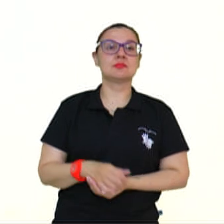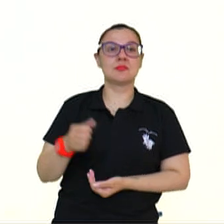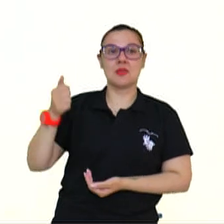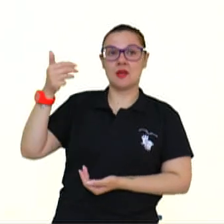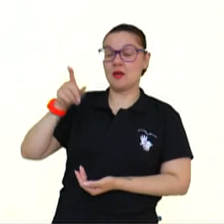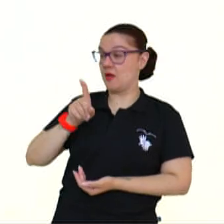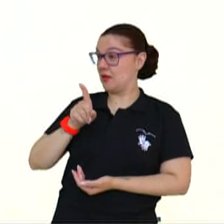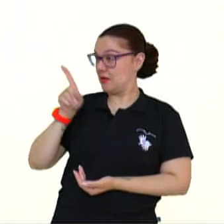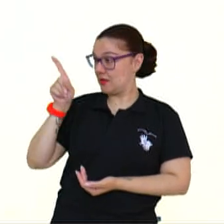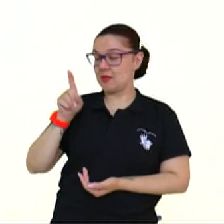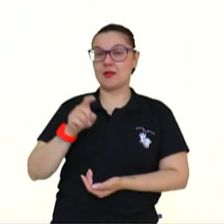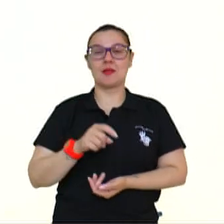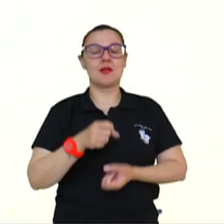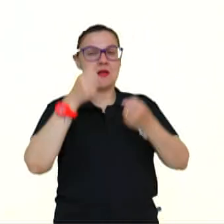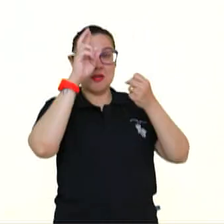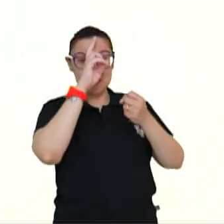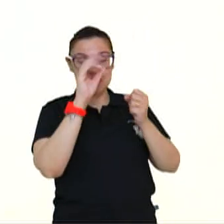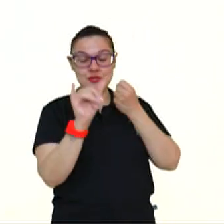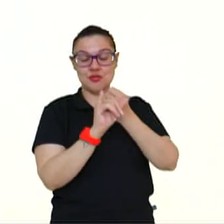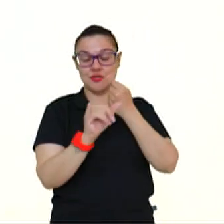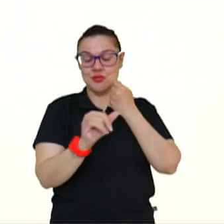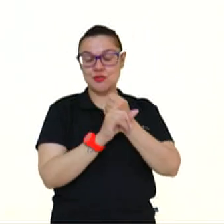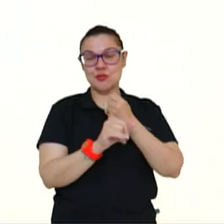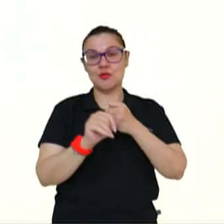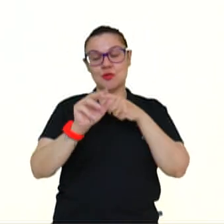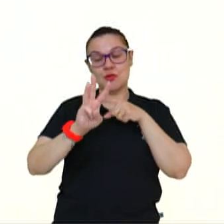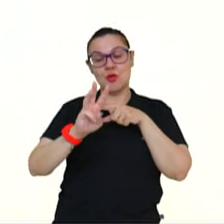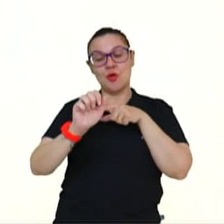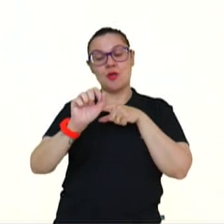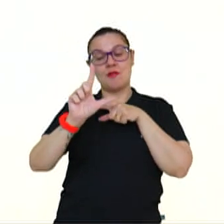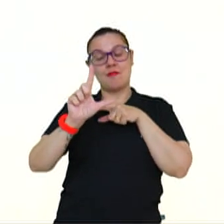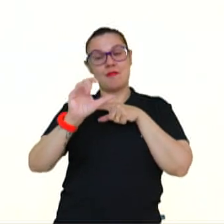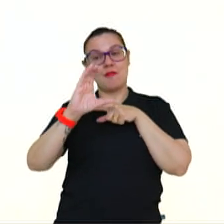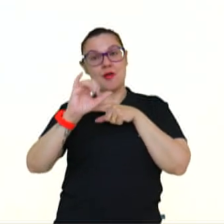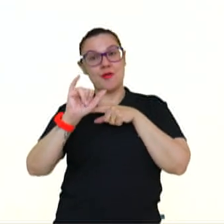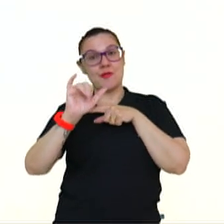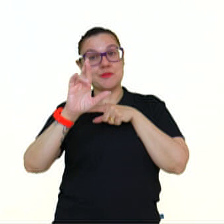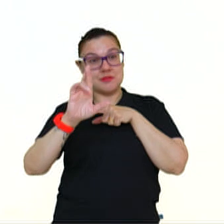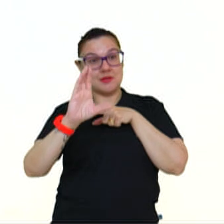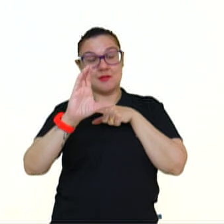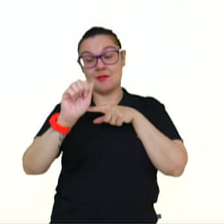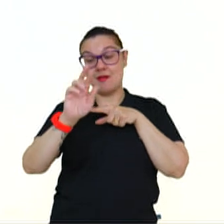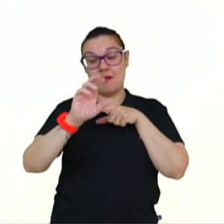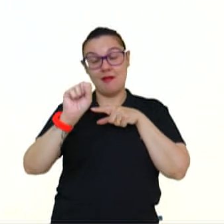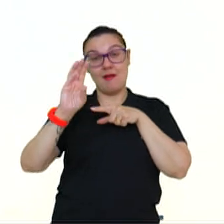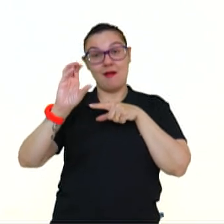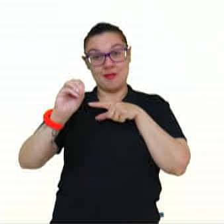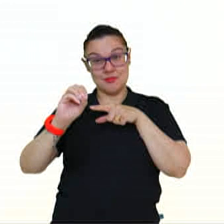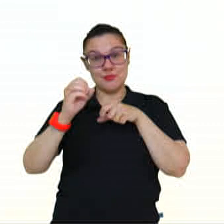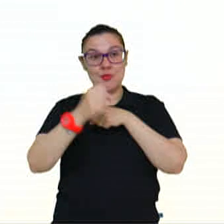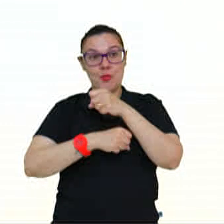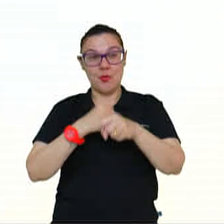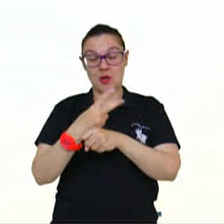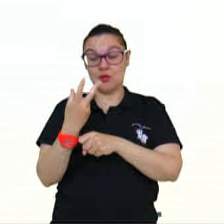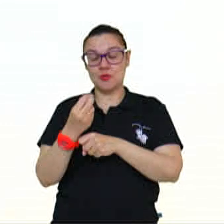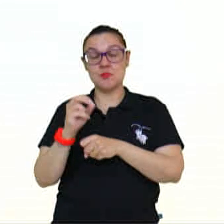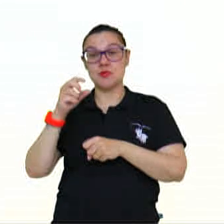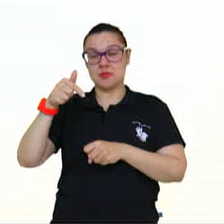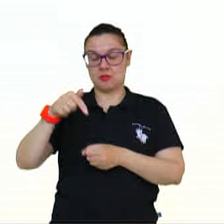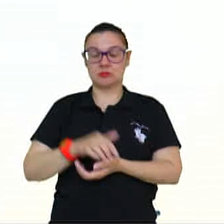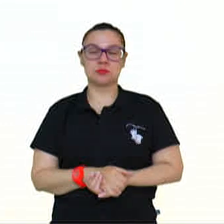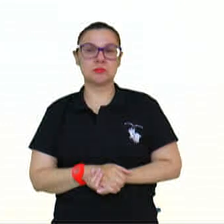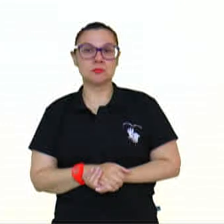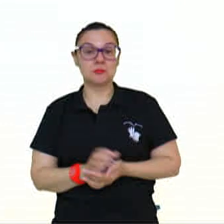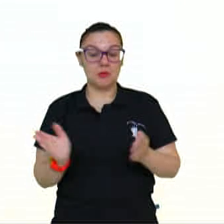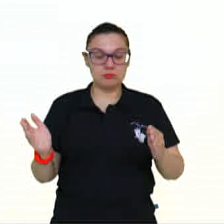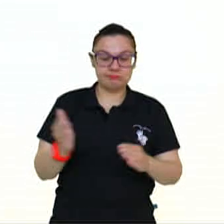ver a crônica agora do Valcir Carrasco, escrita em 2007, publicada na revista Veja. O